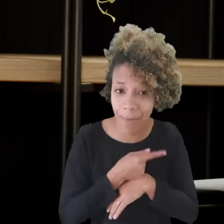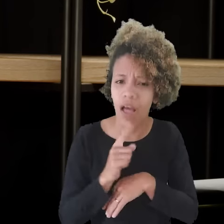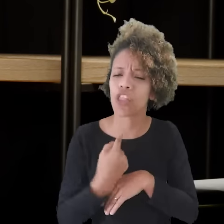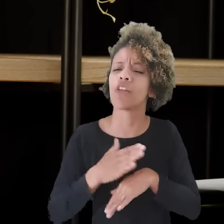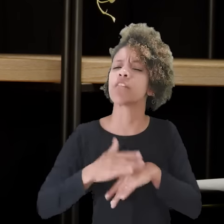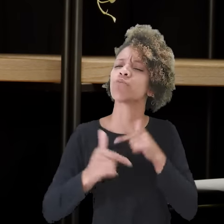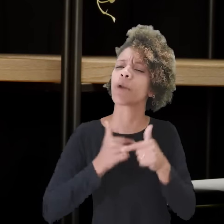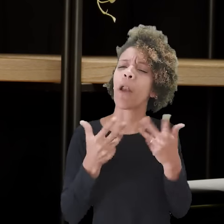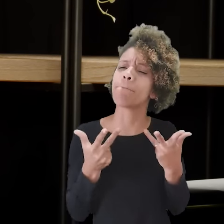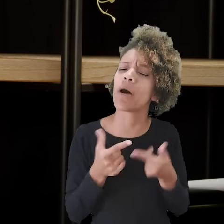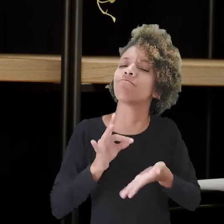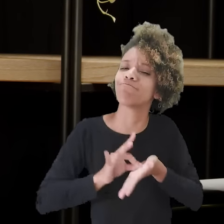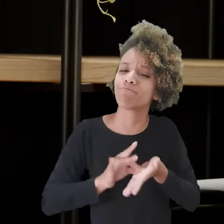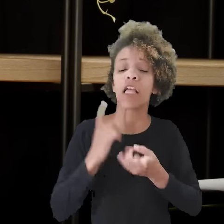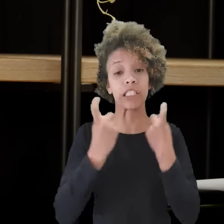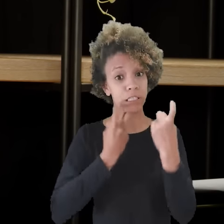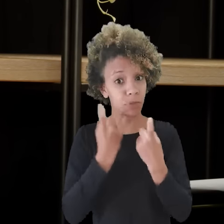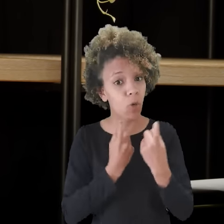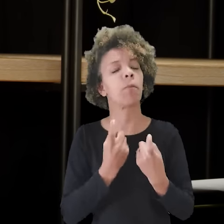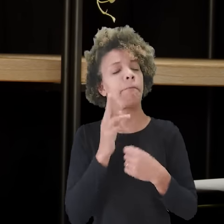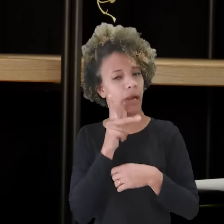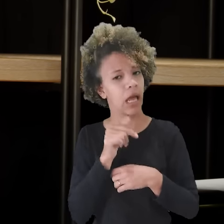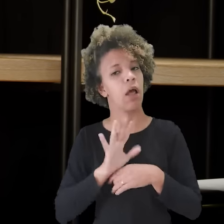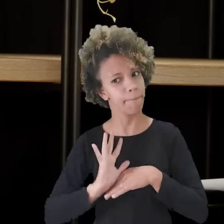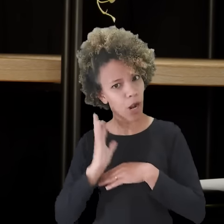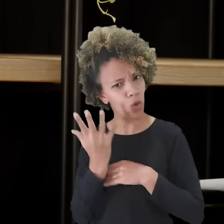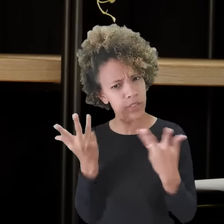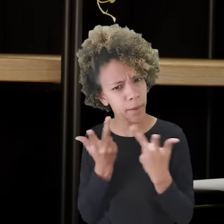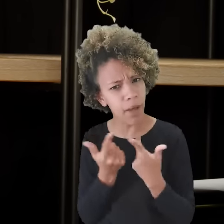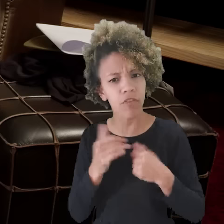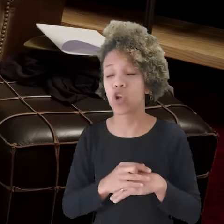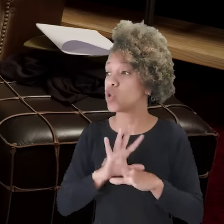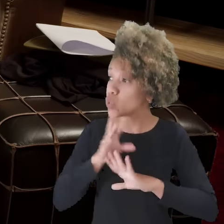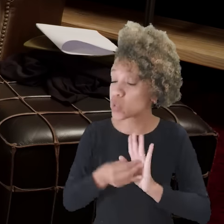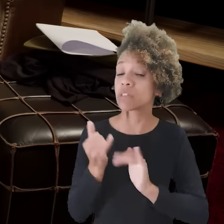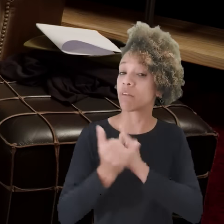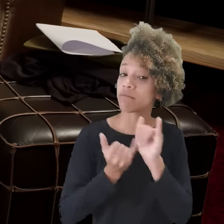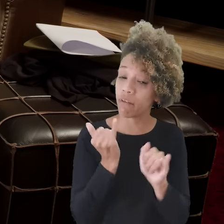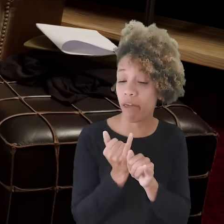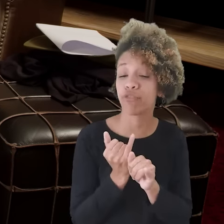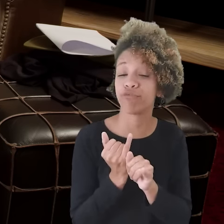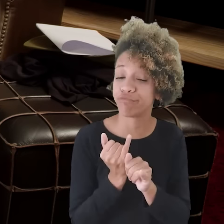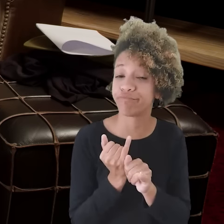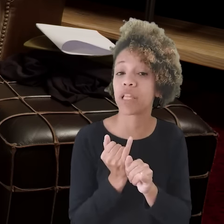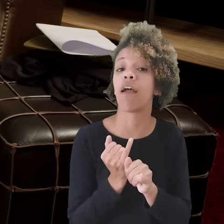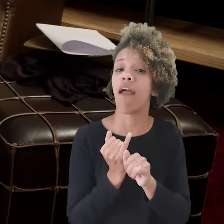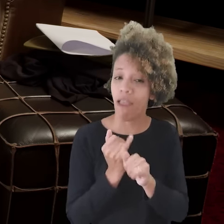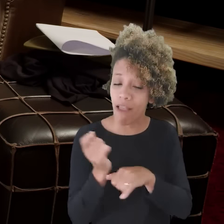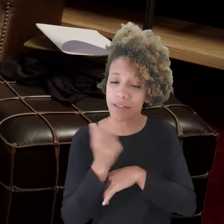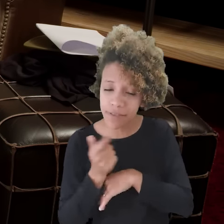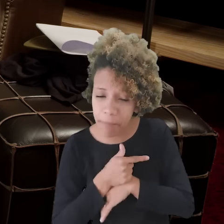stand up a gente faz um trabalho de verdade a gente se preocupa para para fazer isso acontecer tudo que tá na internet